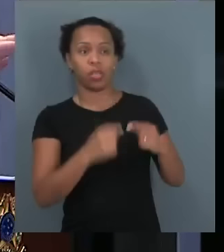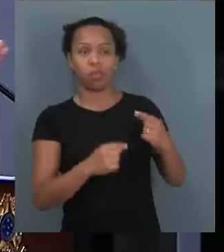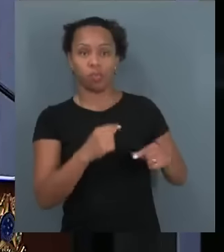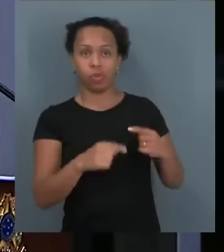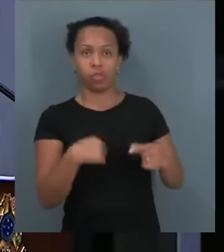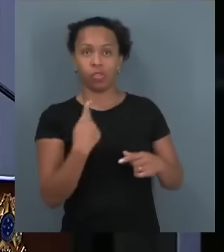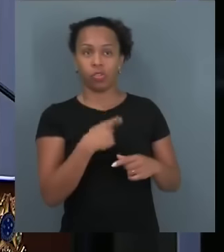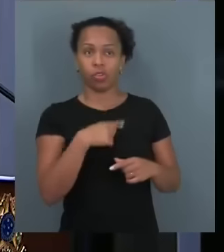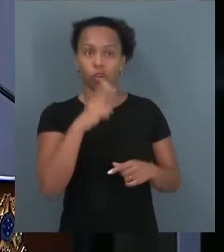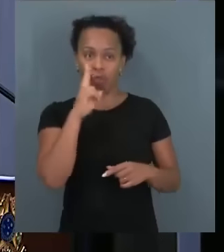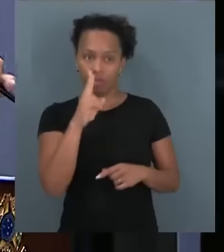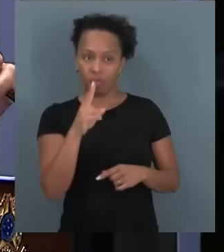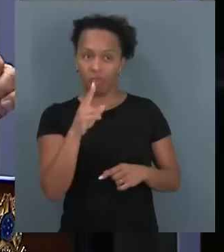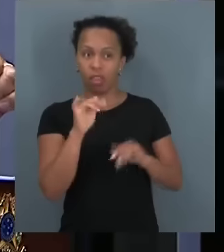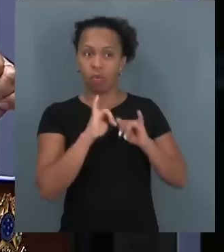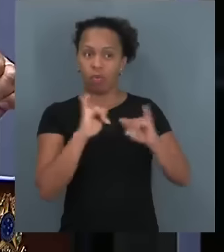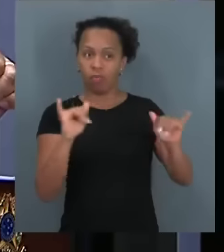com dados.